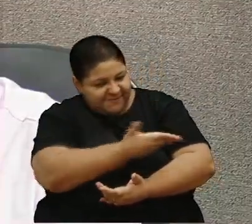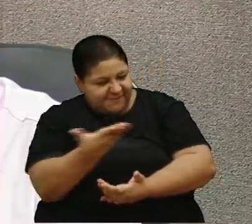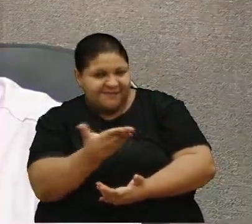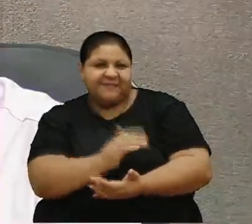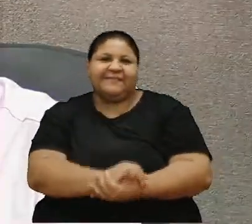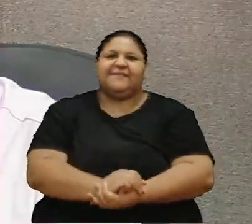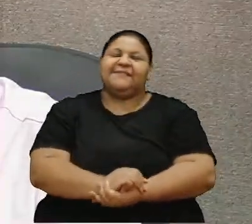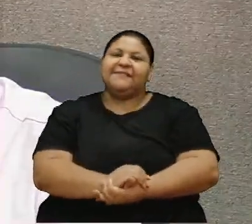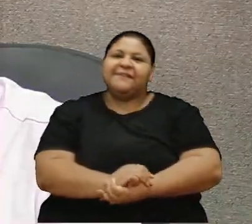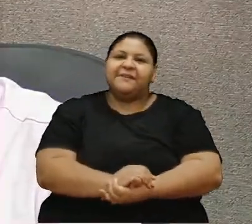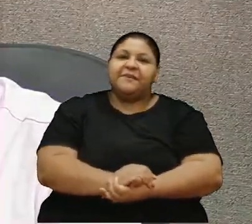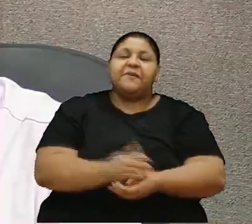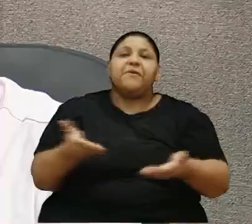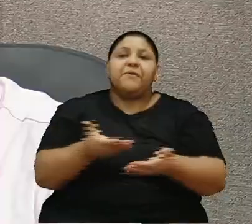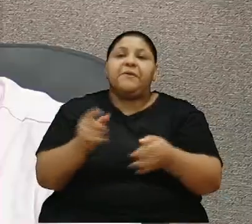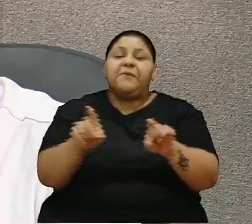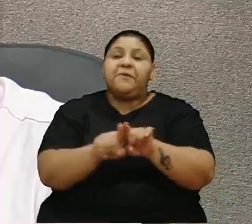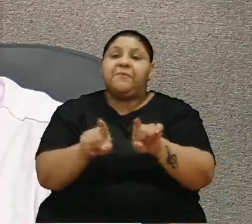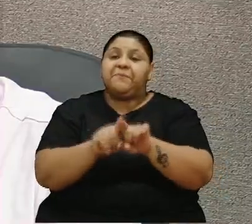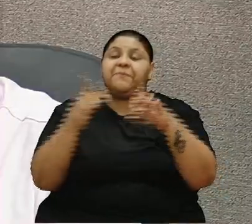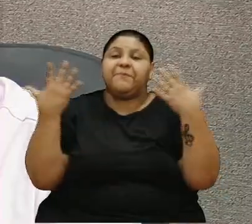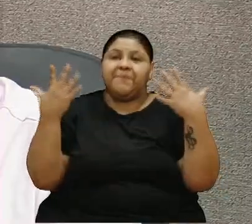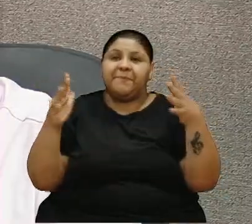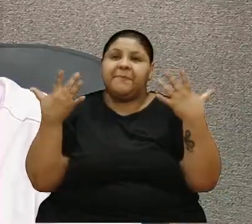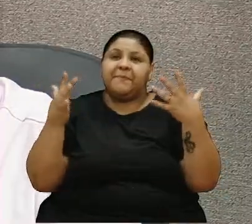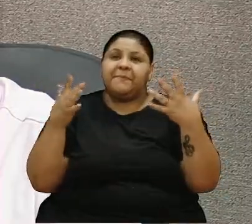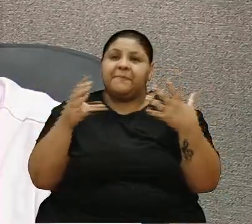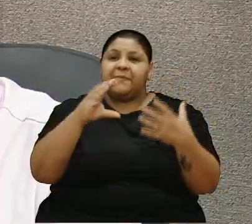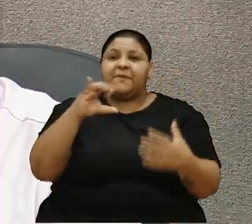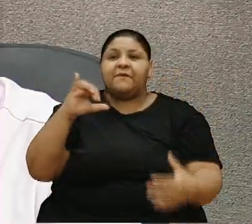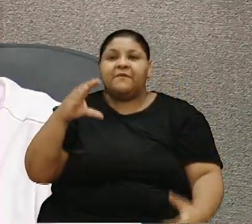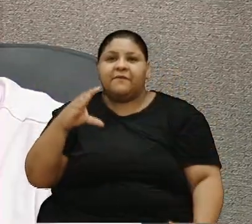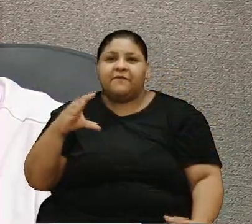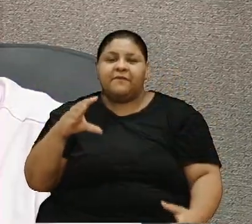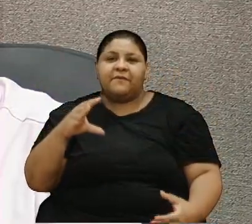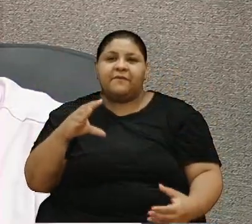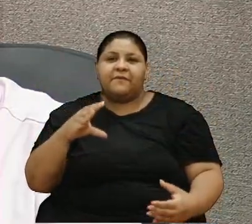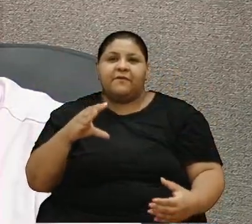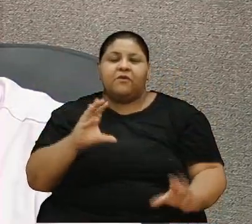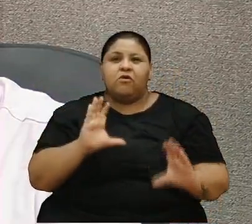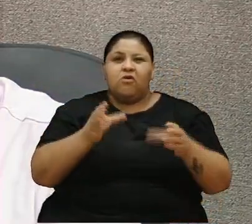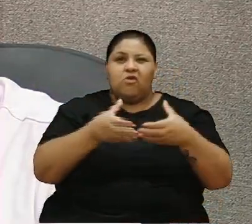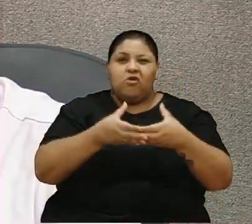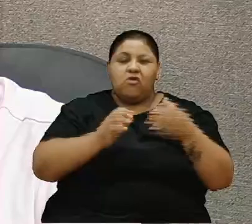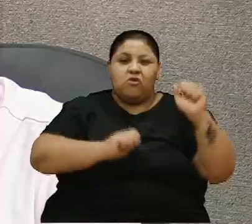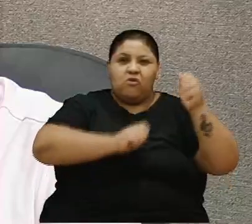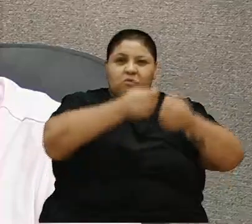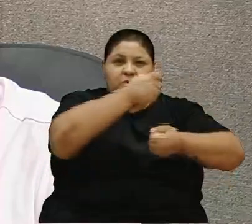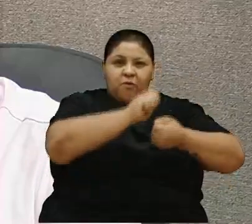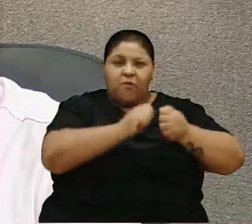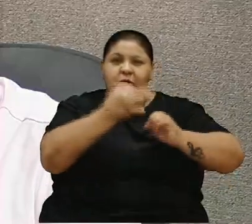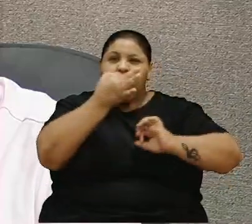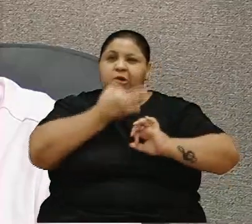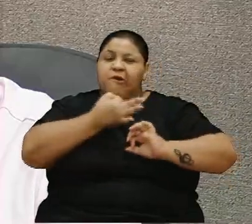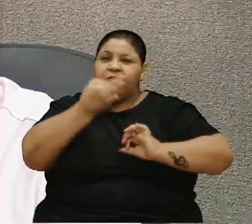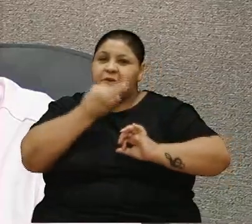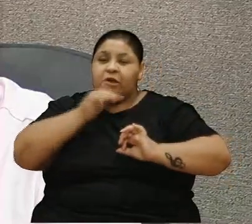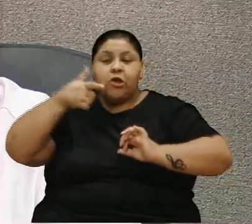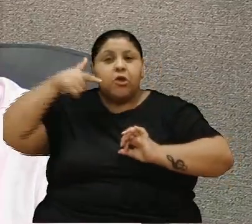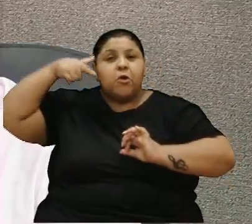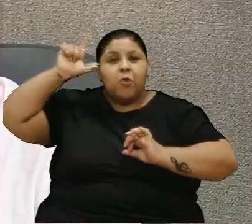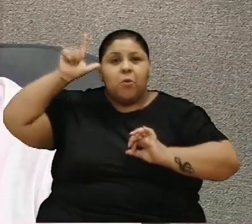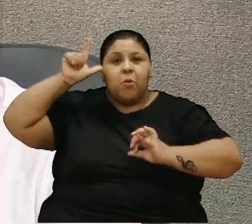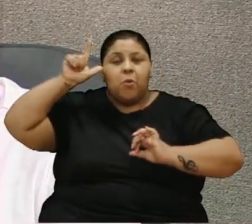aqui conosco. Quero fazer aqui um voto de congratulações à SIC, a Câmara de Indústria, Comércio e Serviços de Caxias do Sul, que